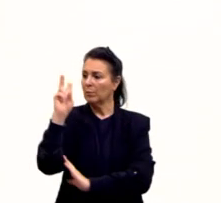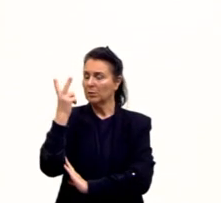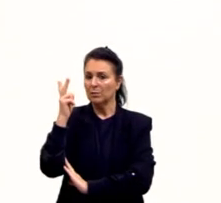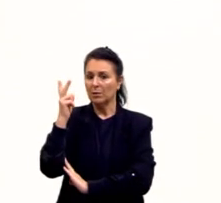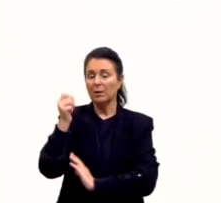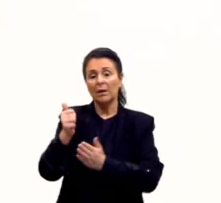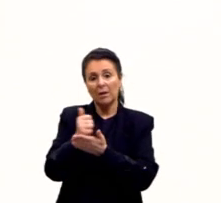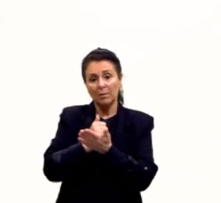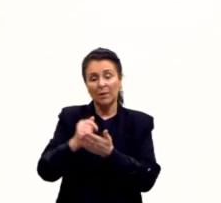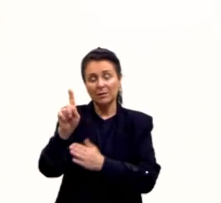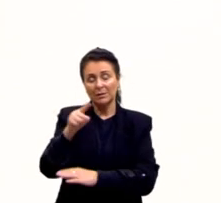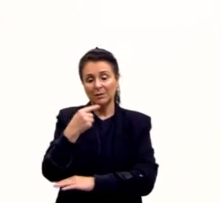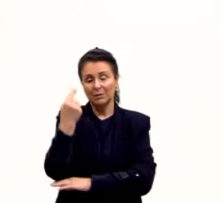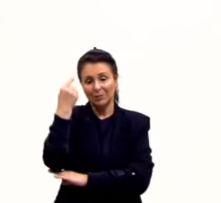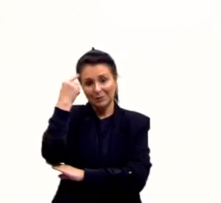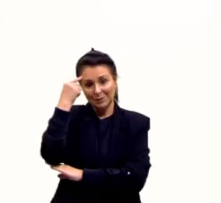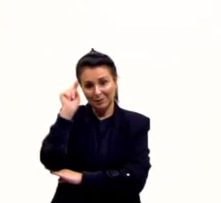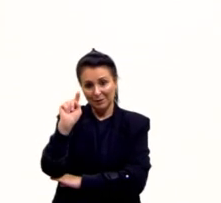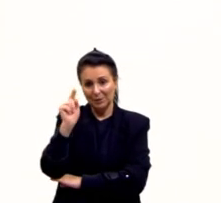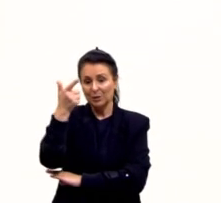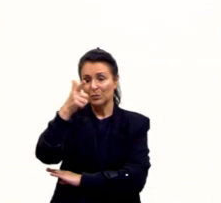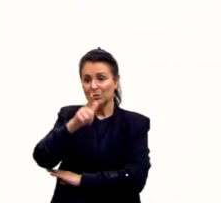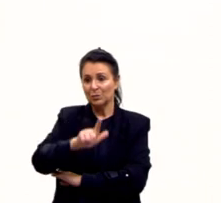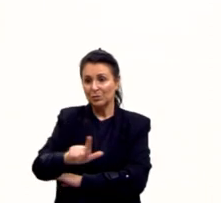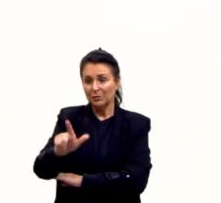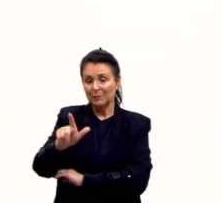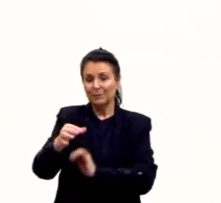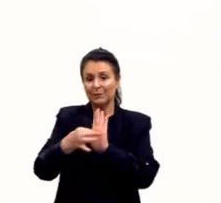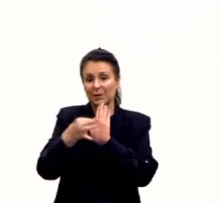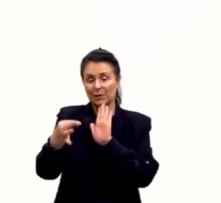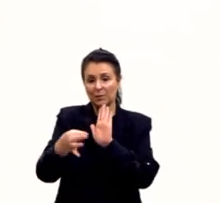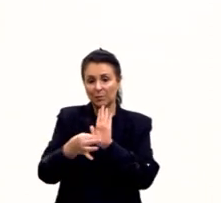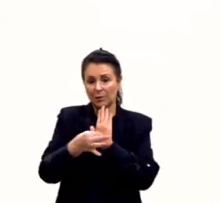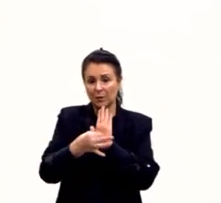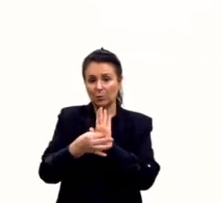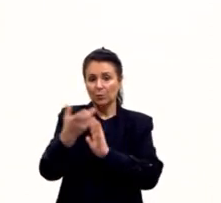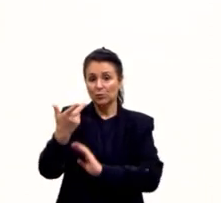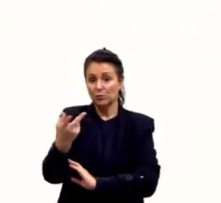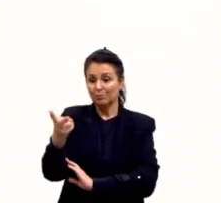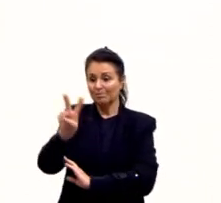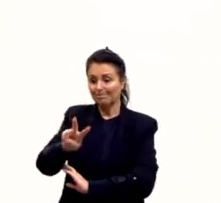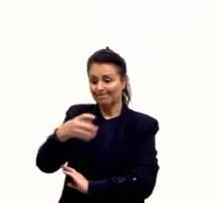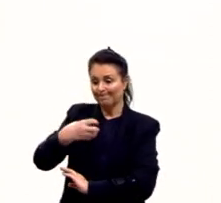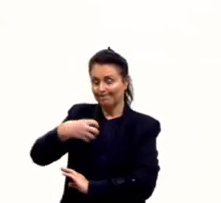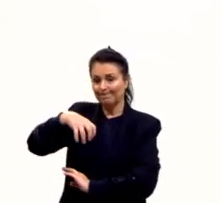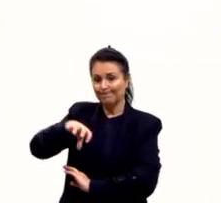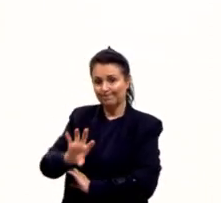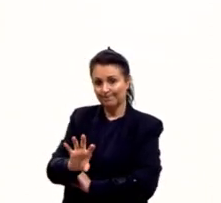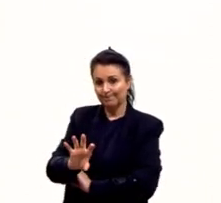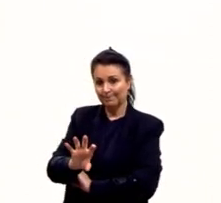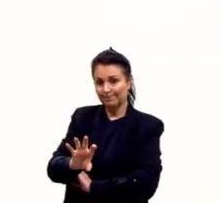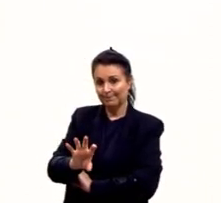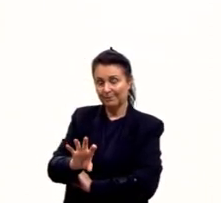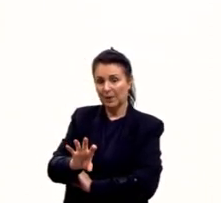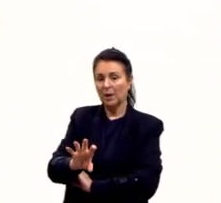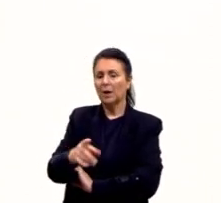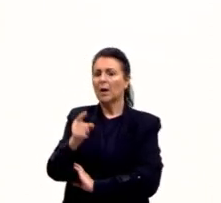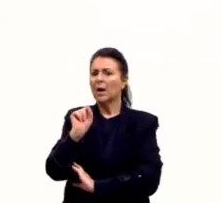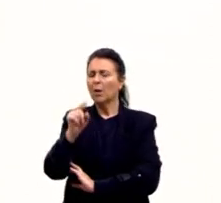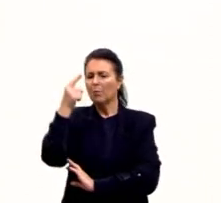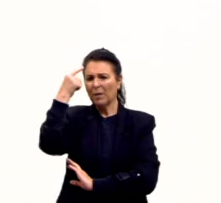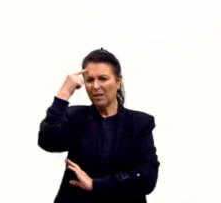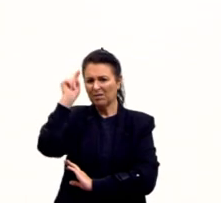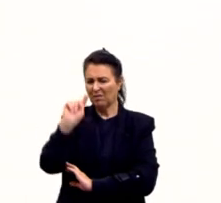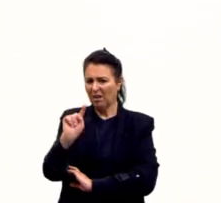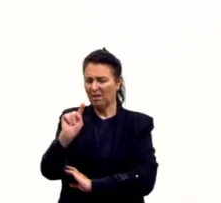ideia é mais um argumento de contraposição aqui a gente vai contestar uma